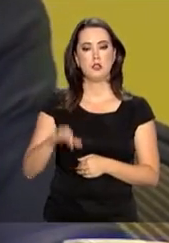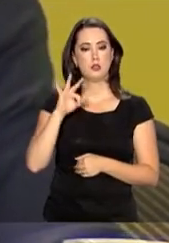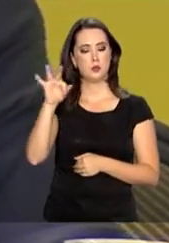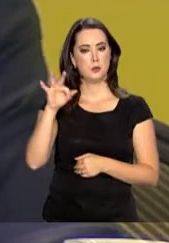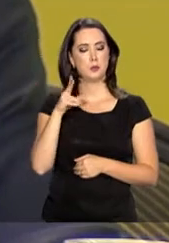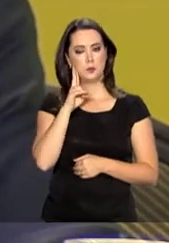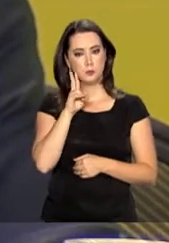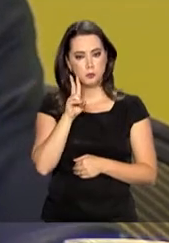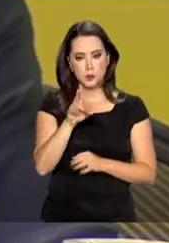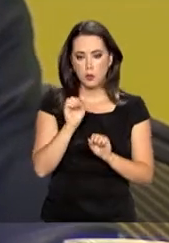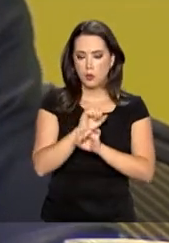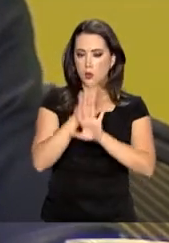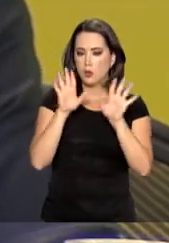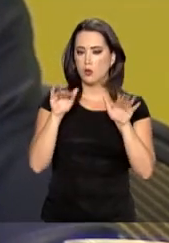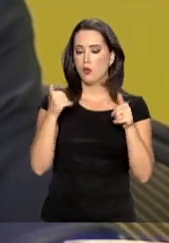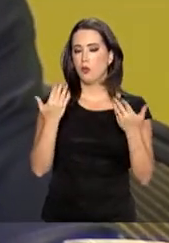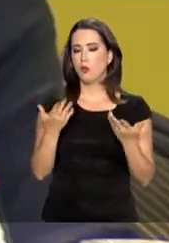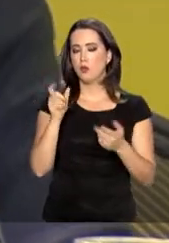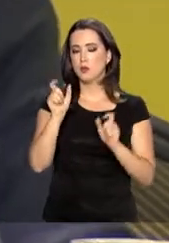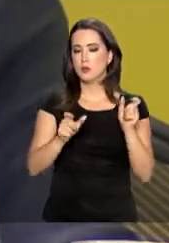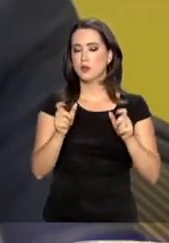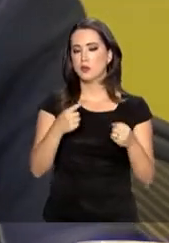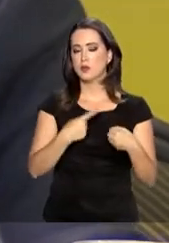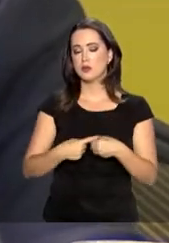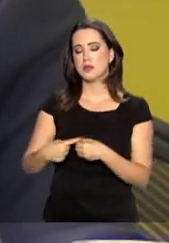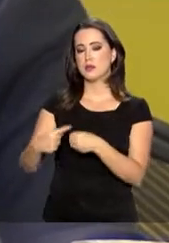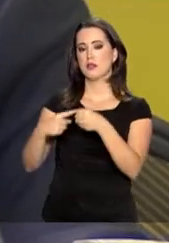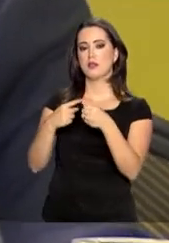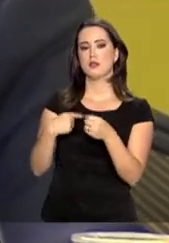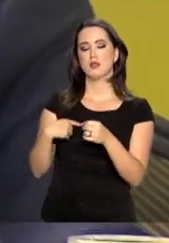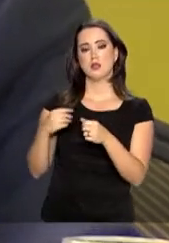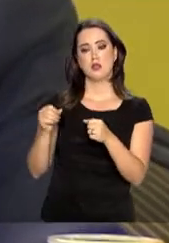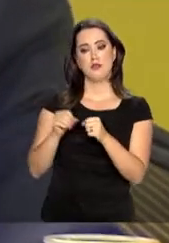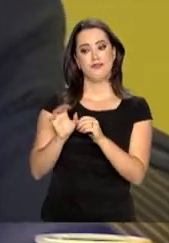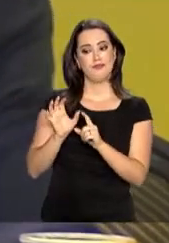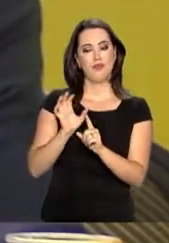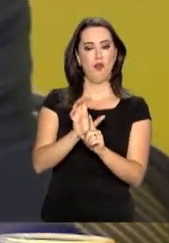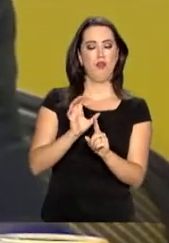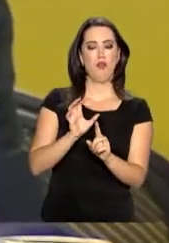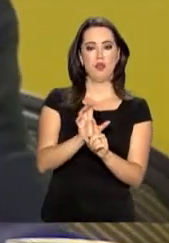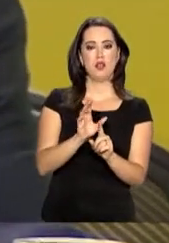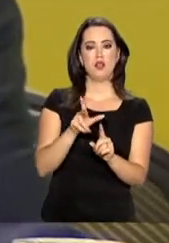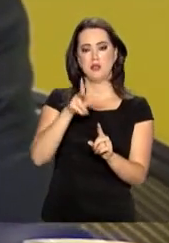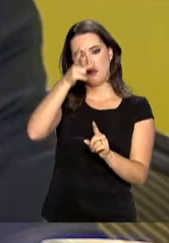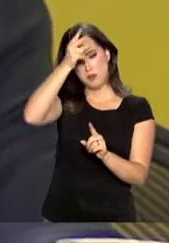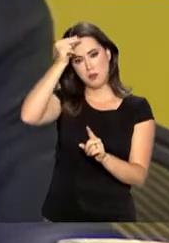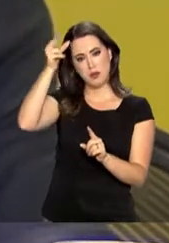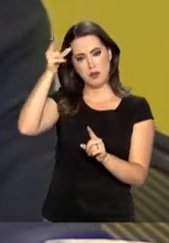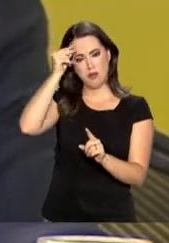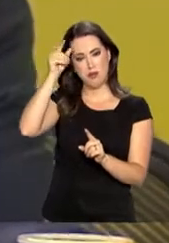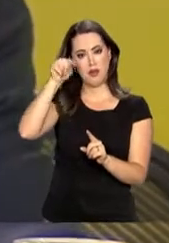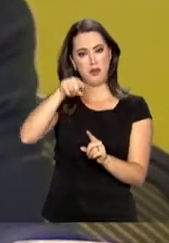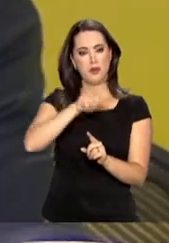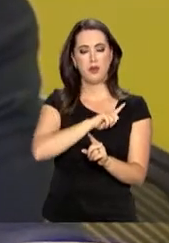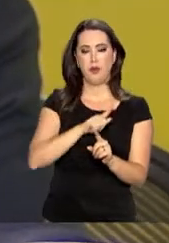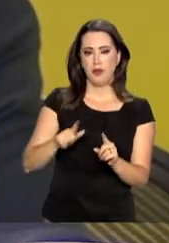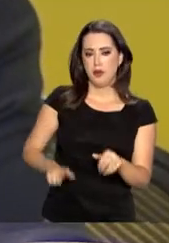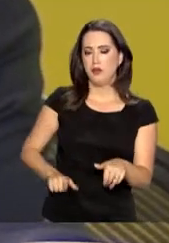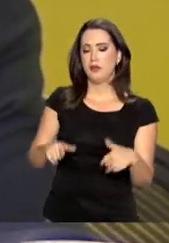forma clara onde as pessoas nos municípios é que fazem a pressão sobre prefeitos e, obviamente, sobre